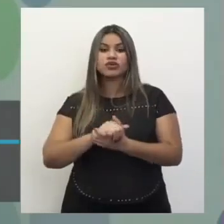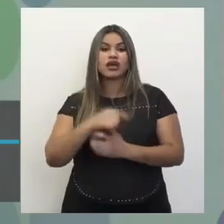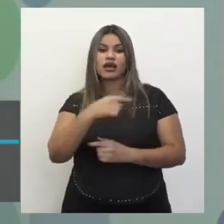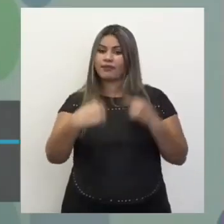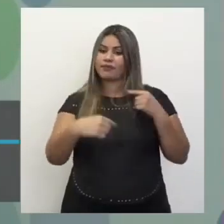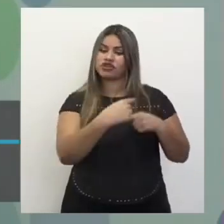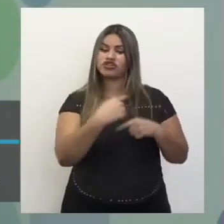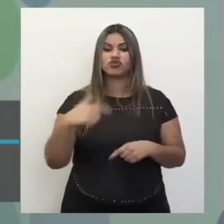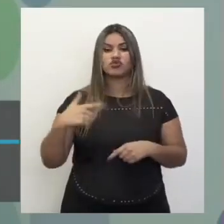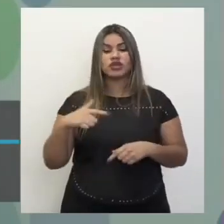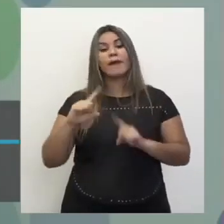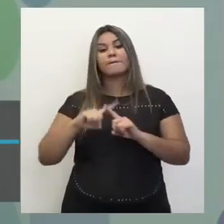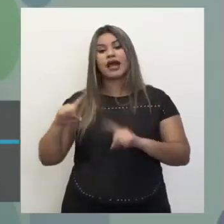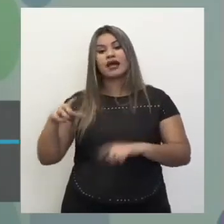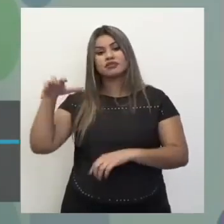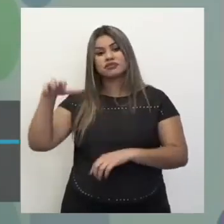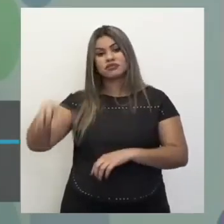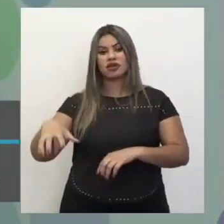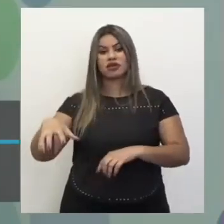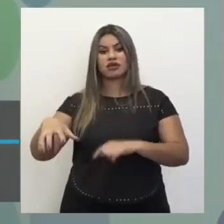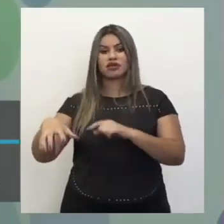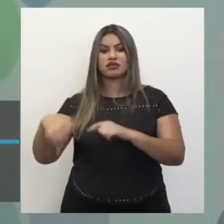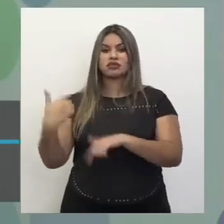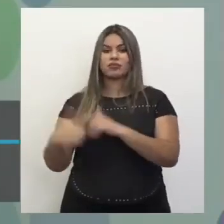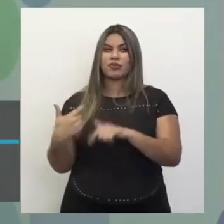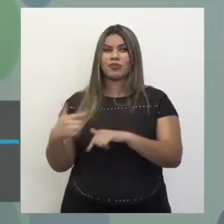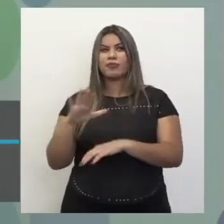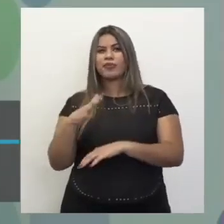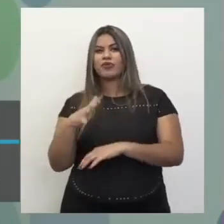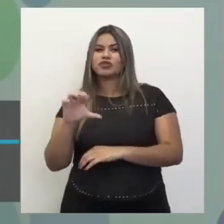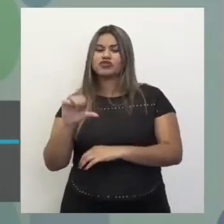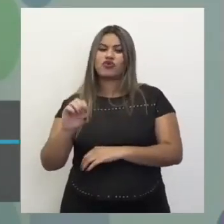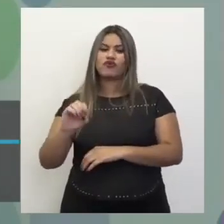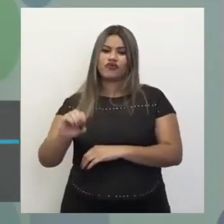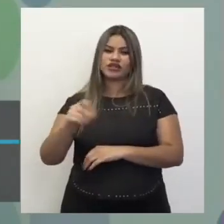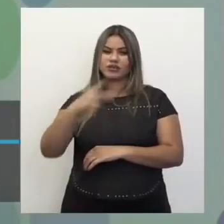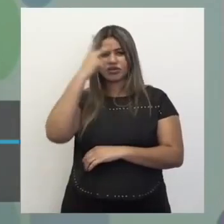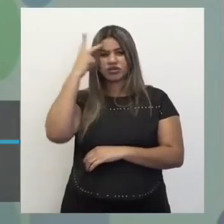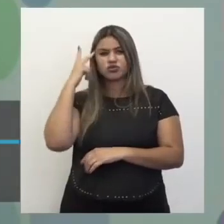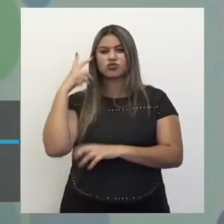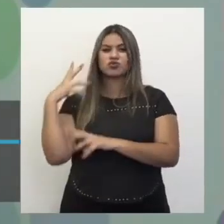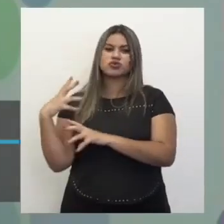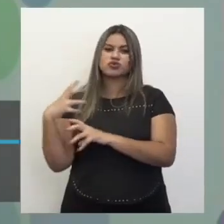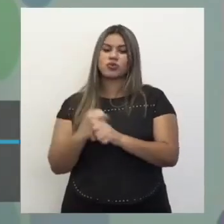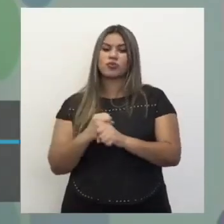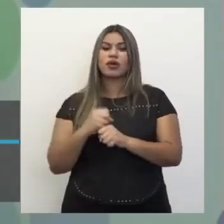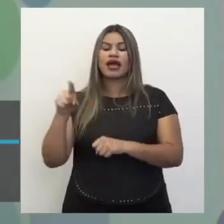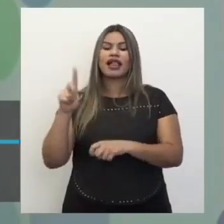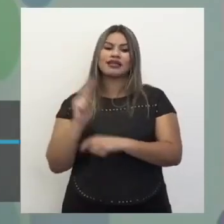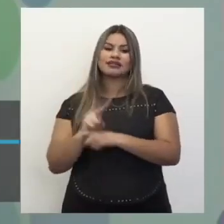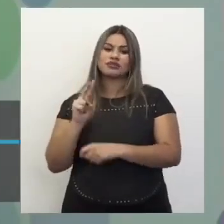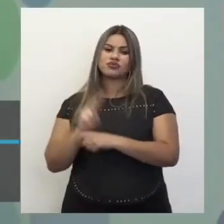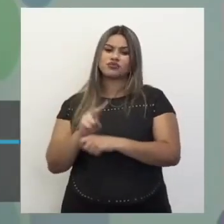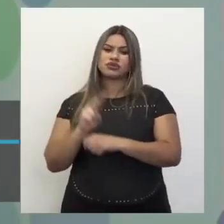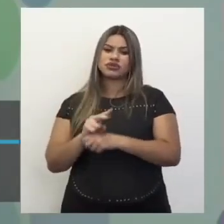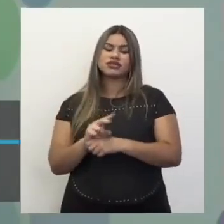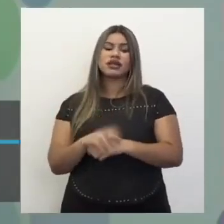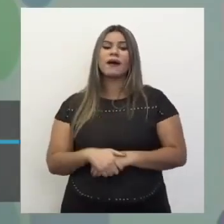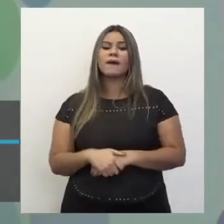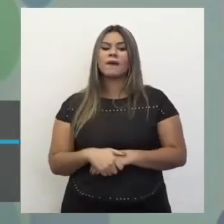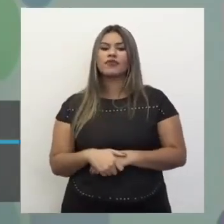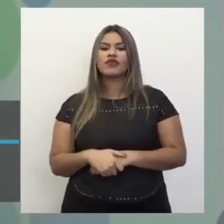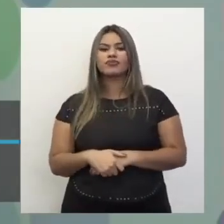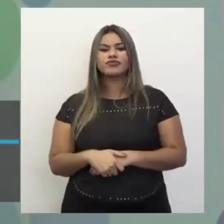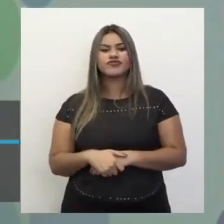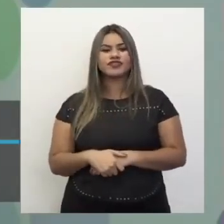trabalha, por exemplo, num departamento que deve ter lá em torno de 90 pessoas, ela atua na área da segurança, né? E deve ter no